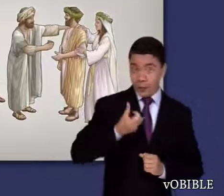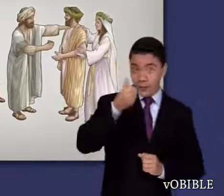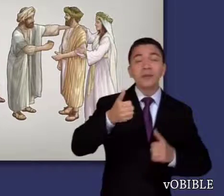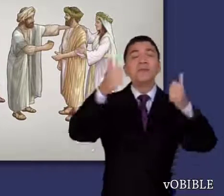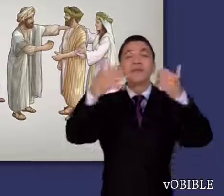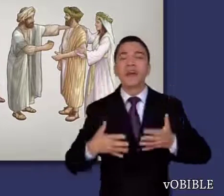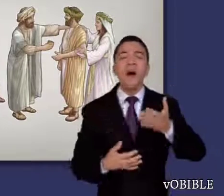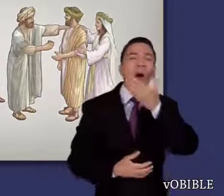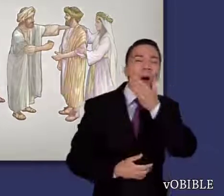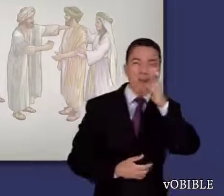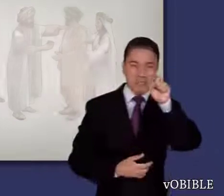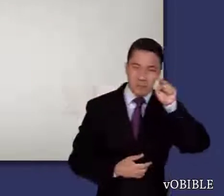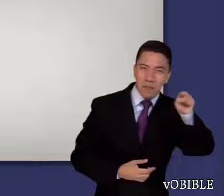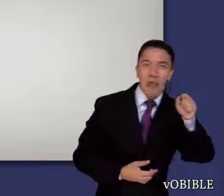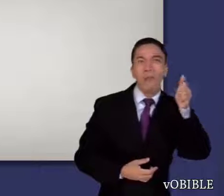mais forte.